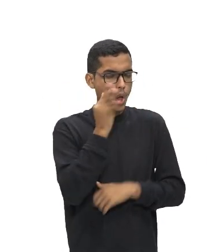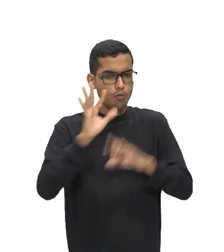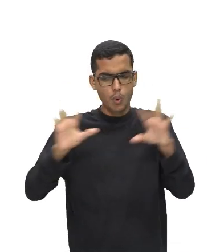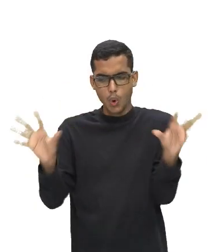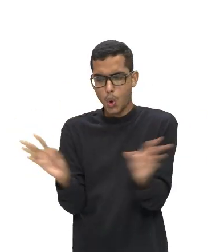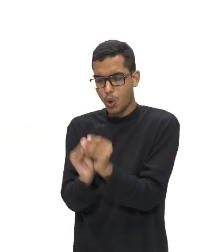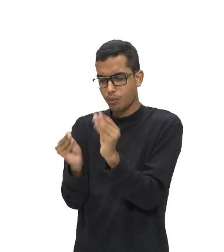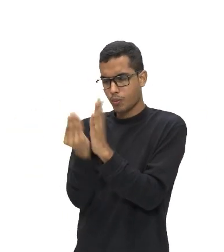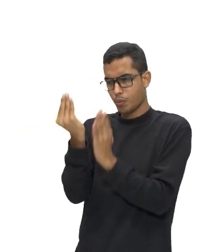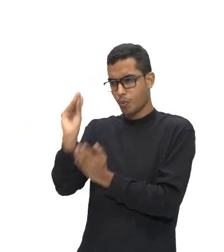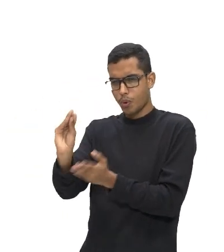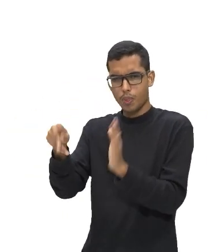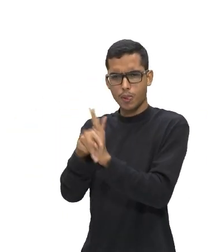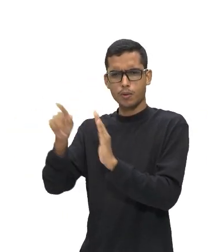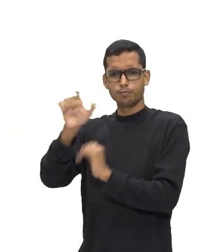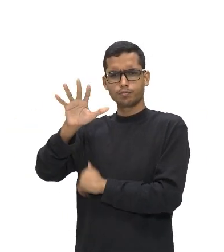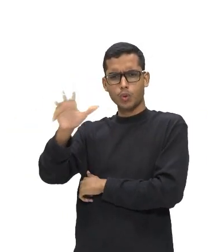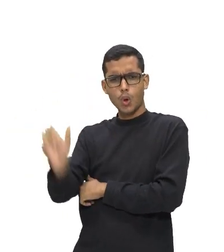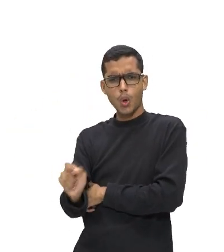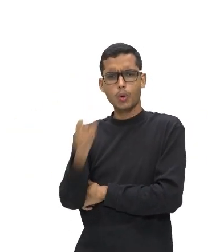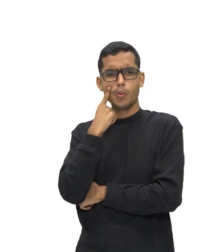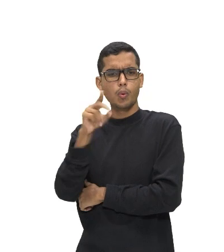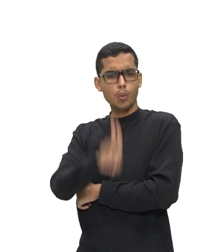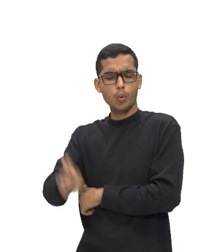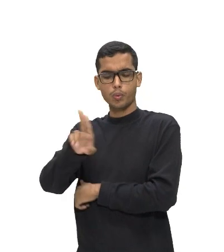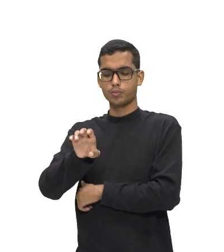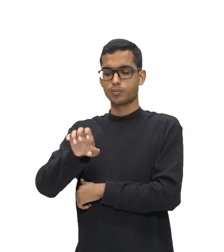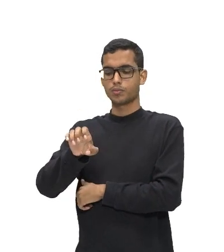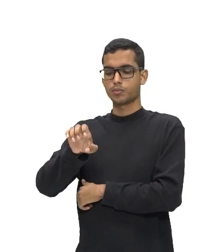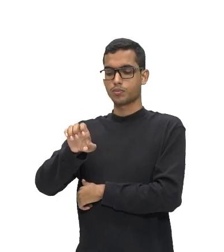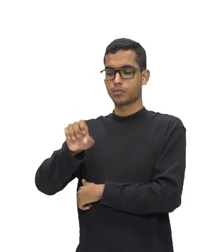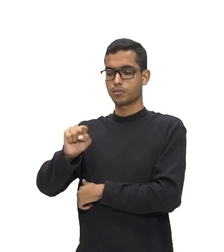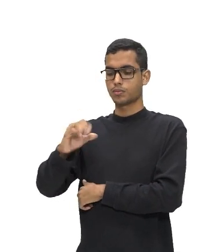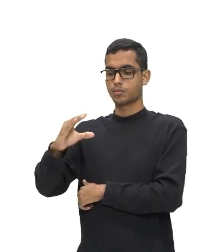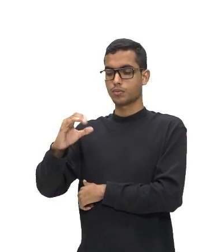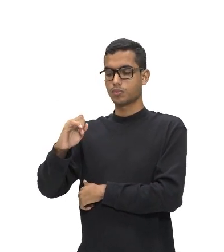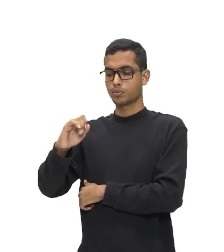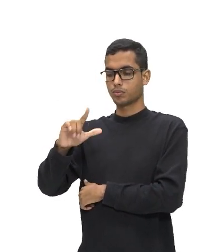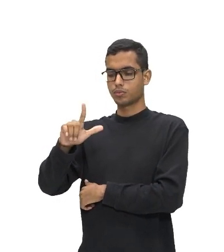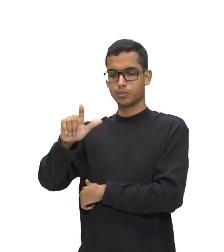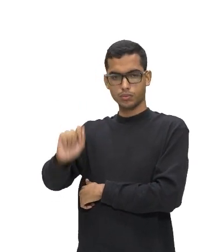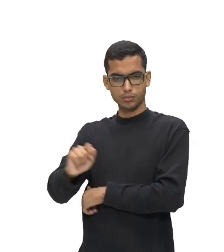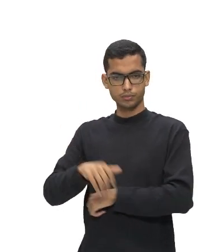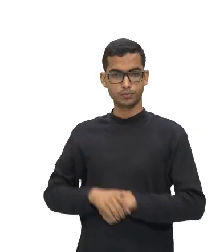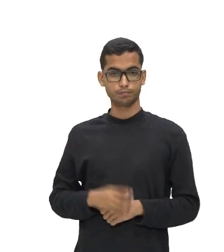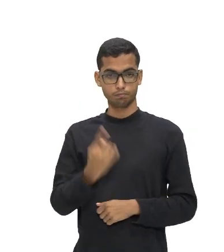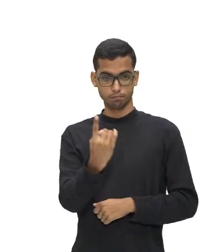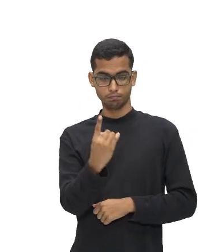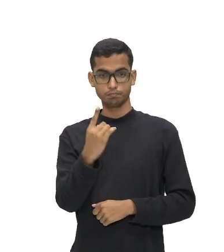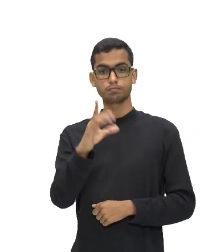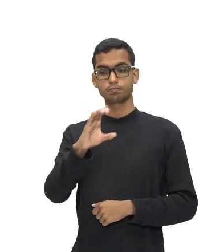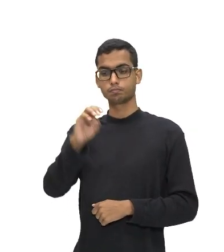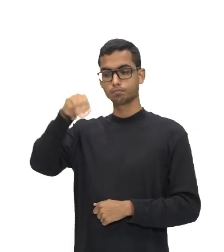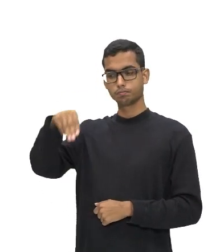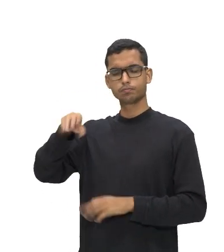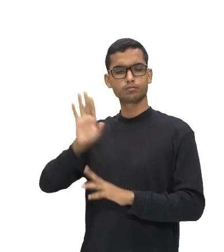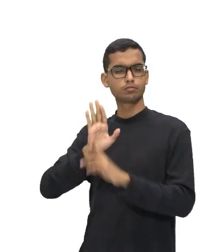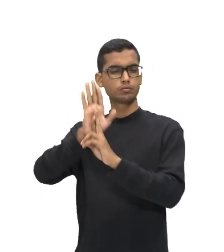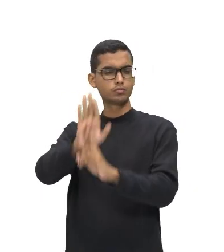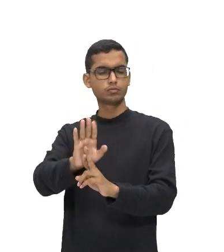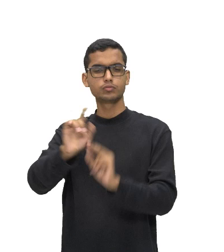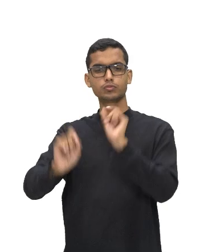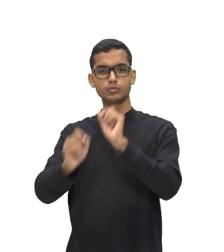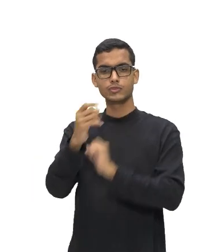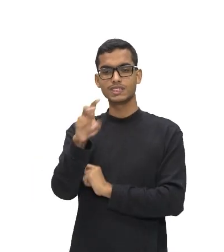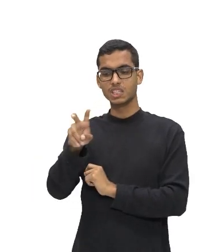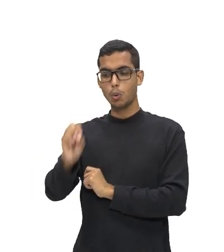escala. Nesse caso aí, 1 centímetro corresponde a 50